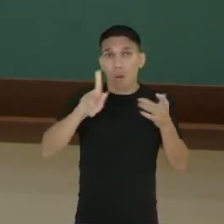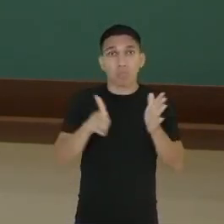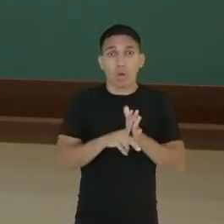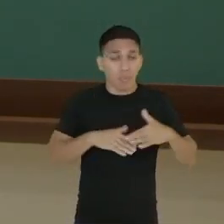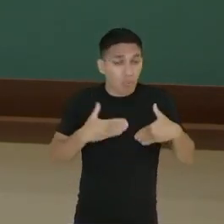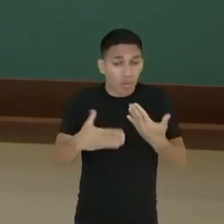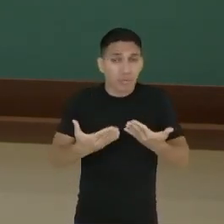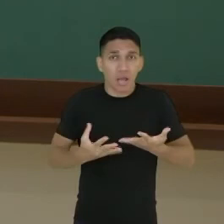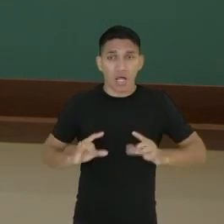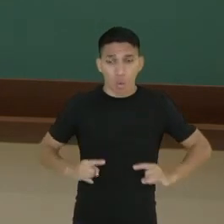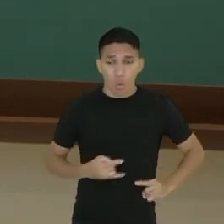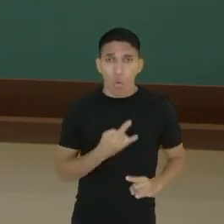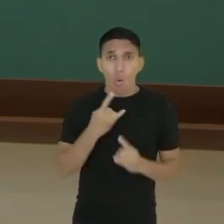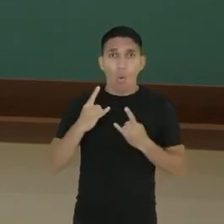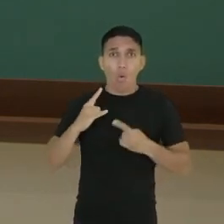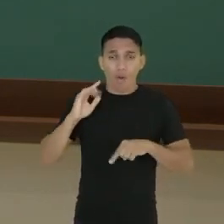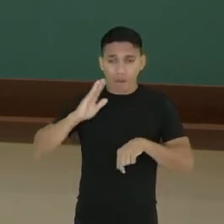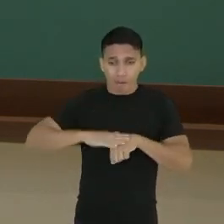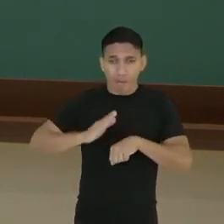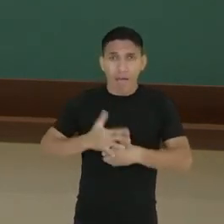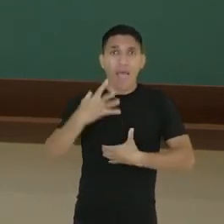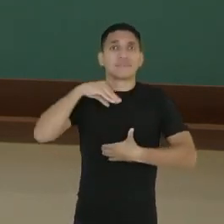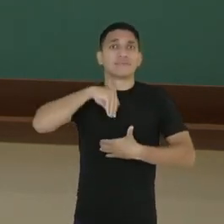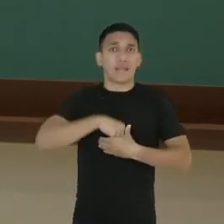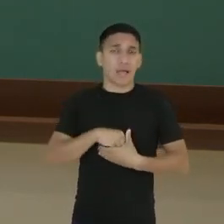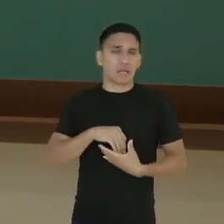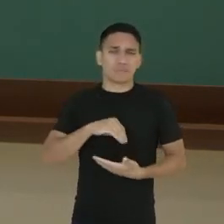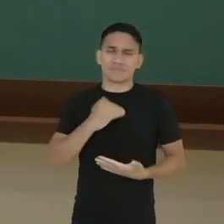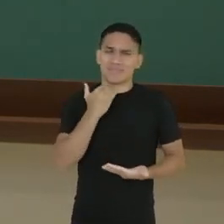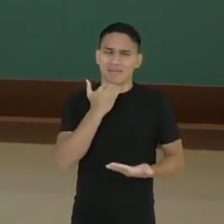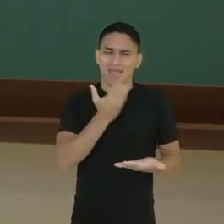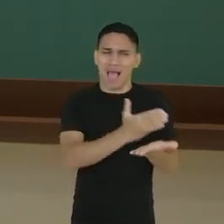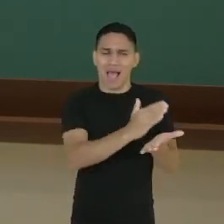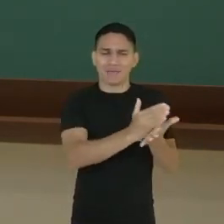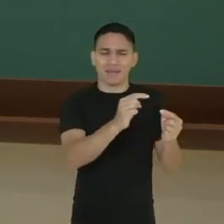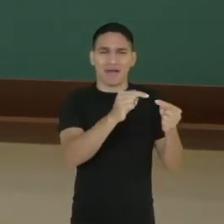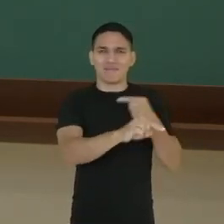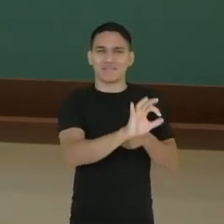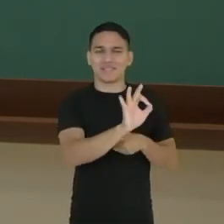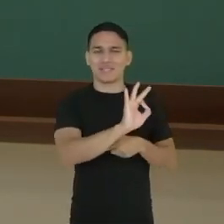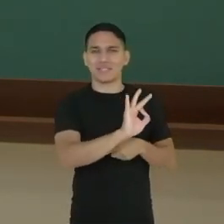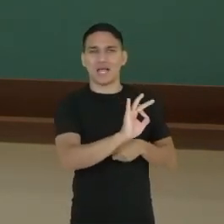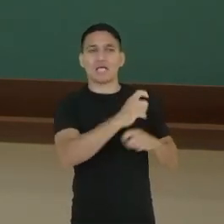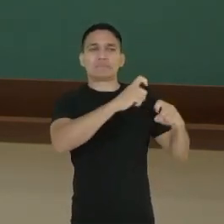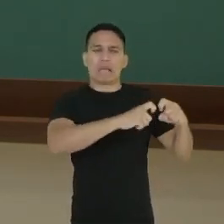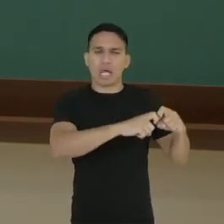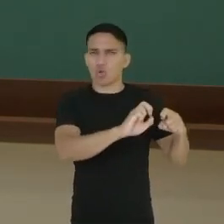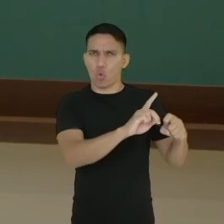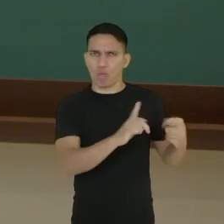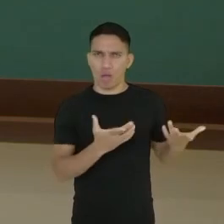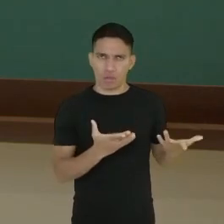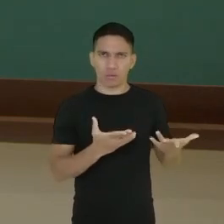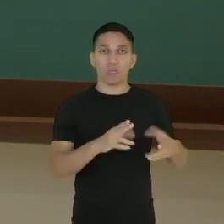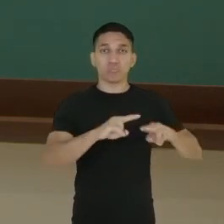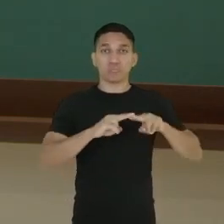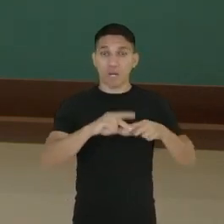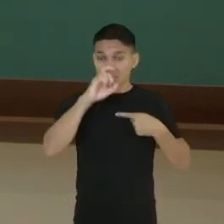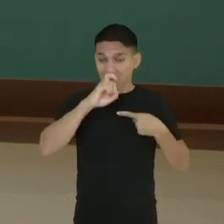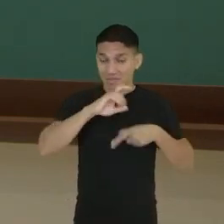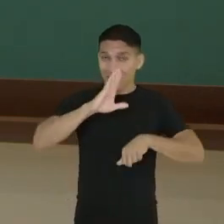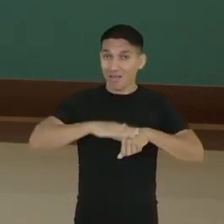são hormônios que regulam essa menstruação. Então, não tem nada a ver com ter relação sexual ou não. Então,